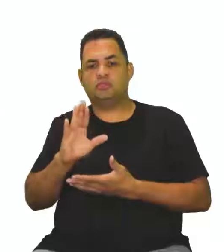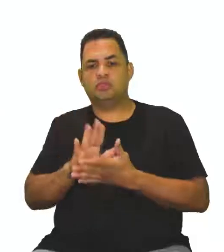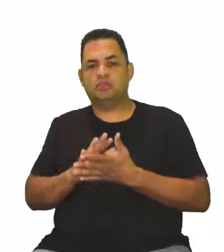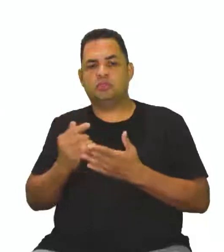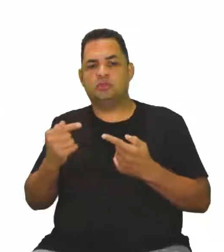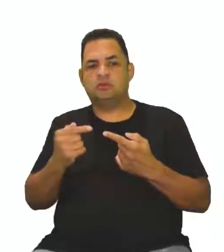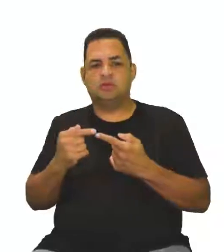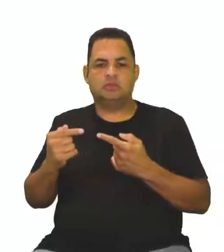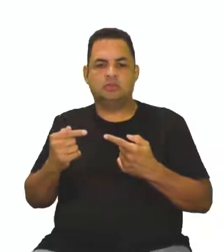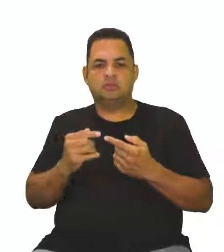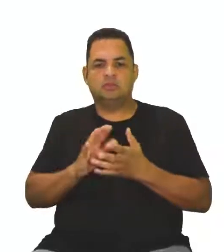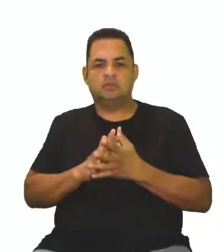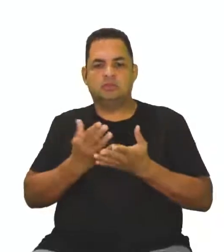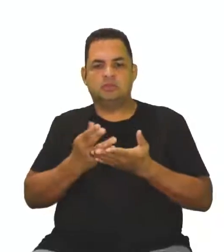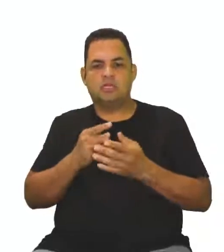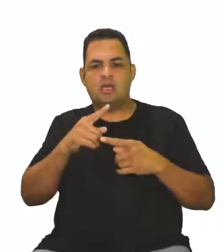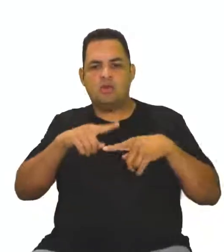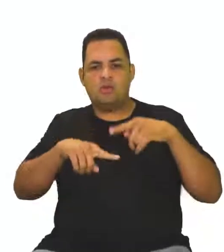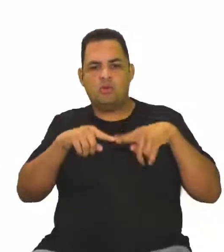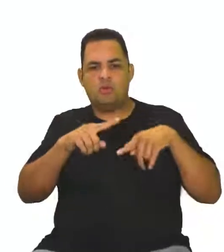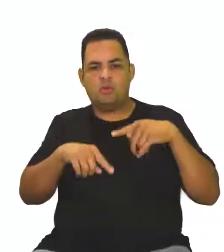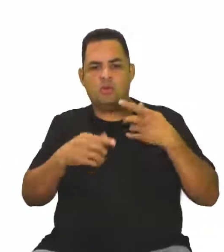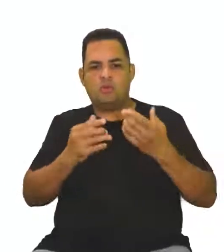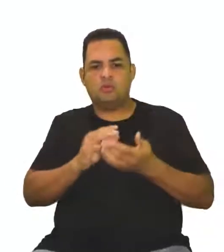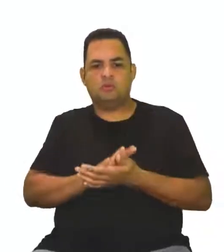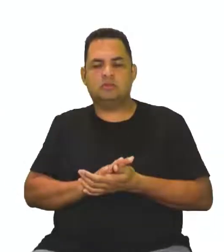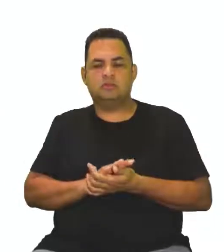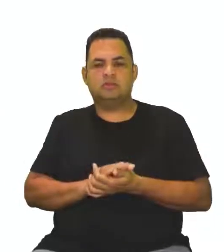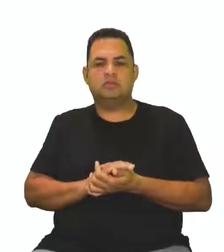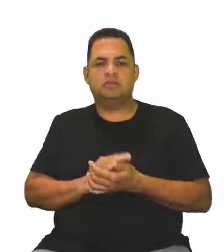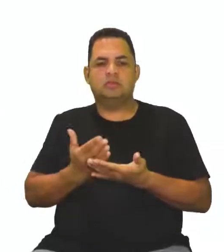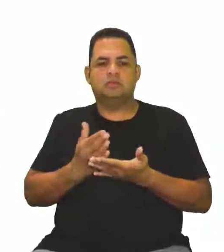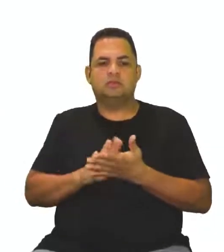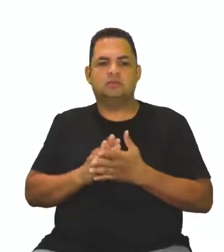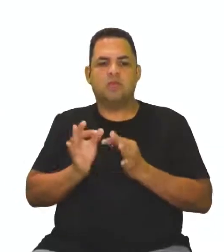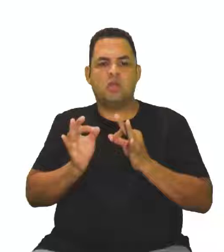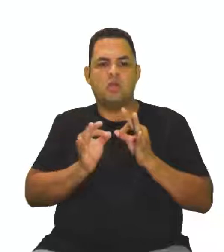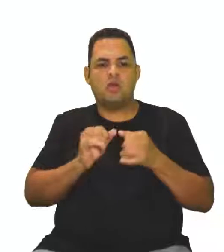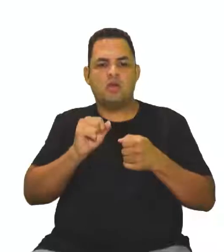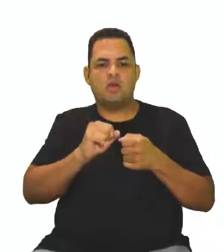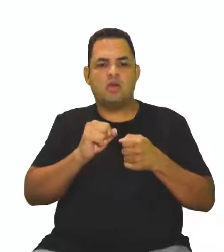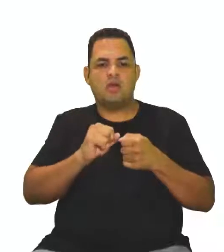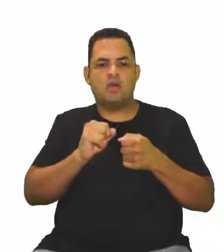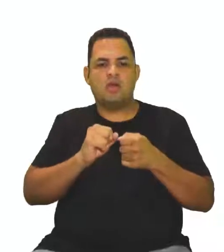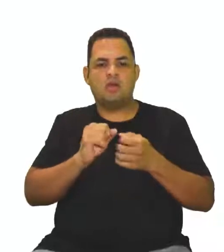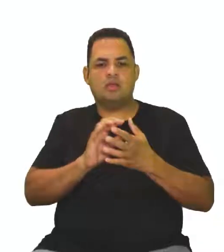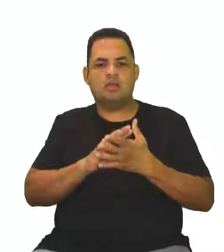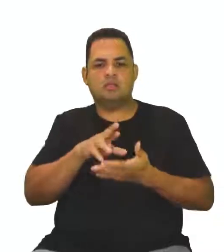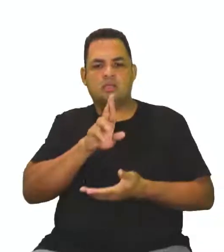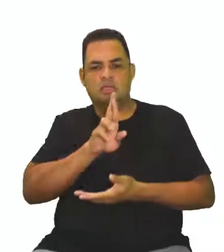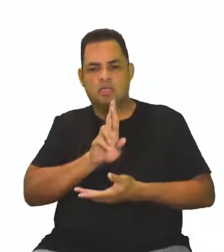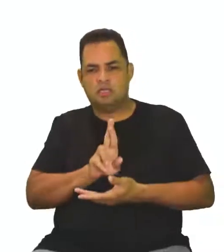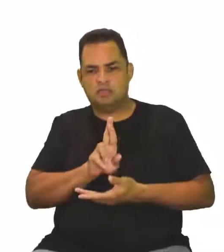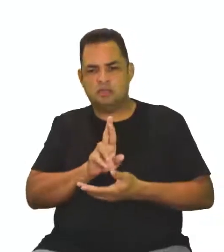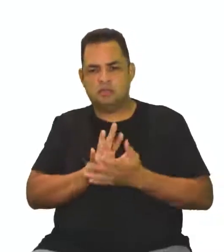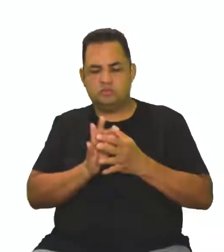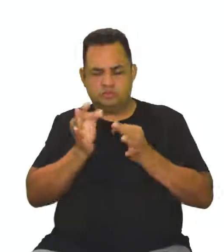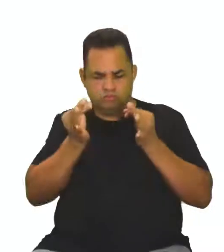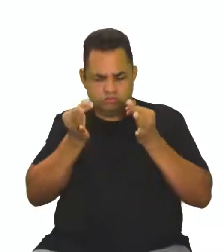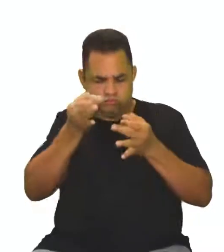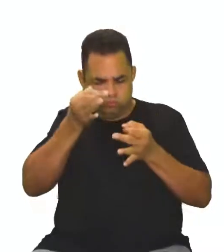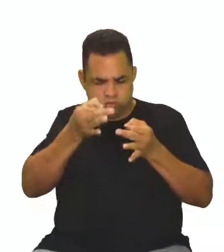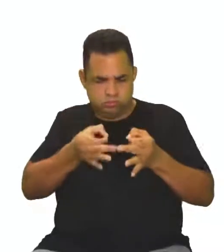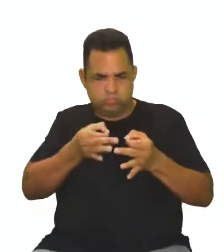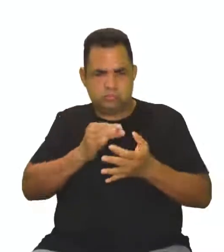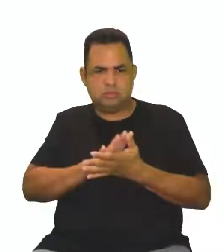do instrumento. Em geral, os instrumentos de medição são construídos com resistores de precisão de